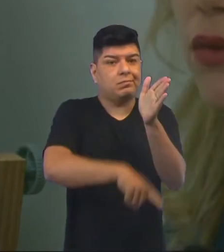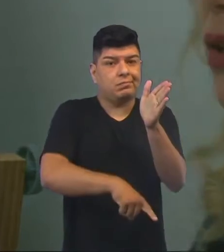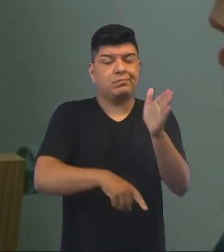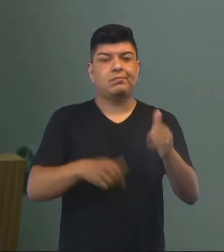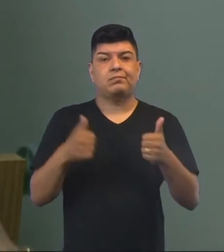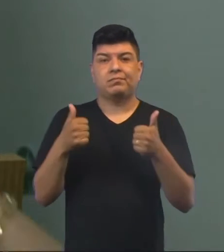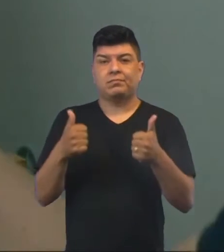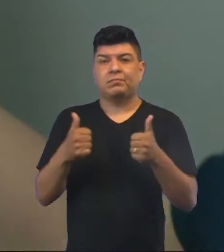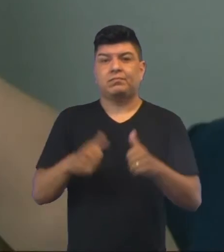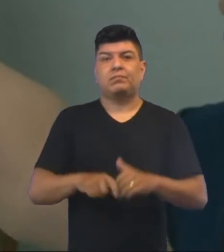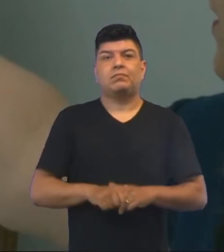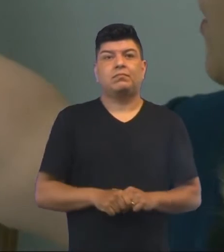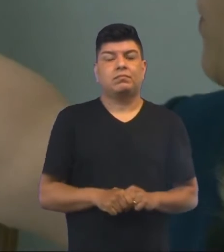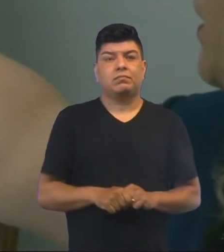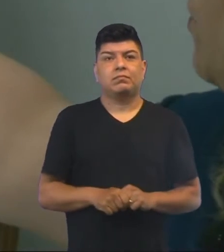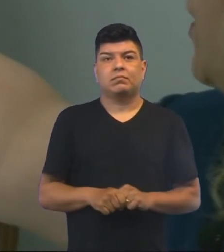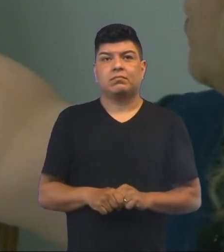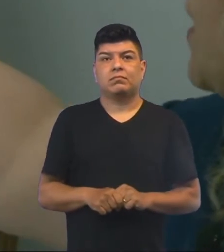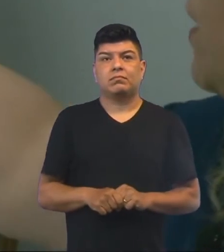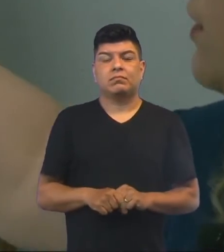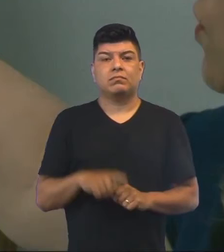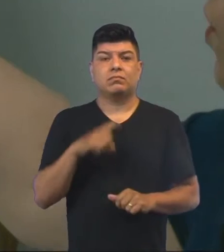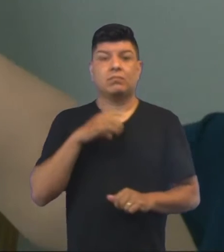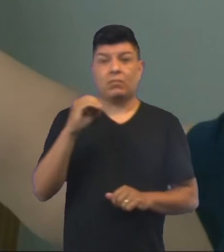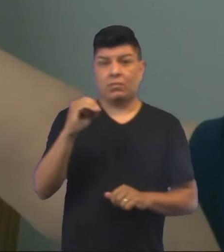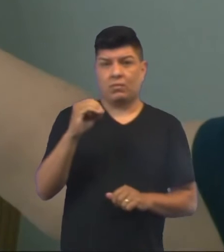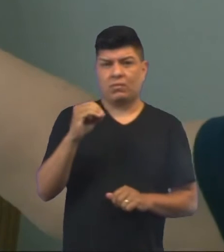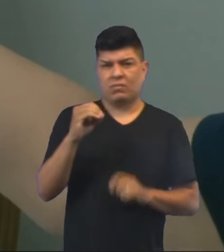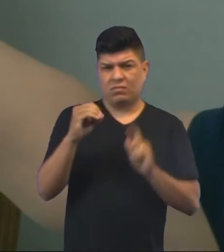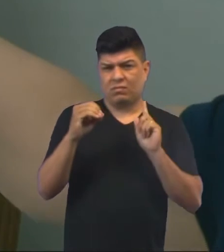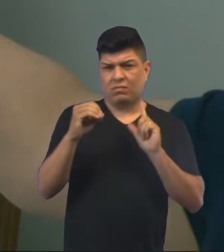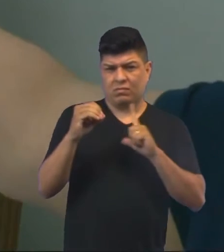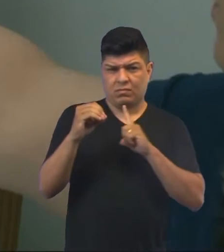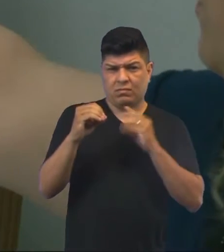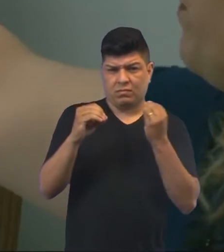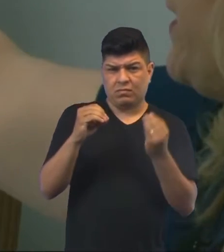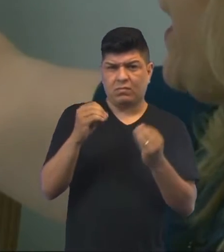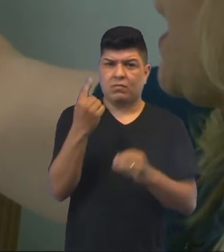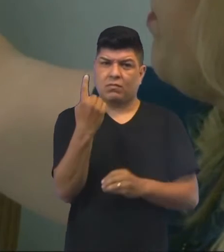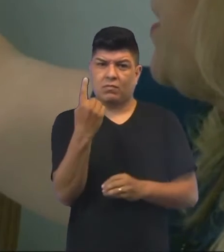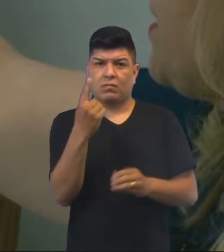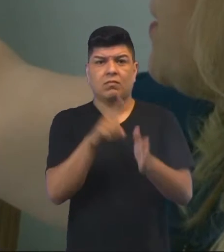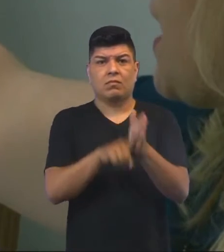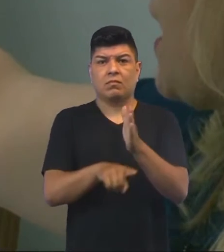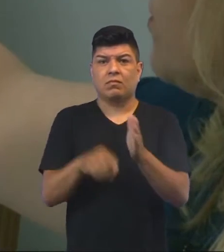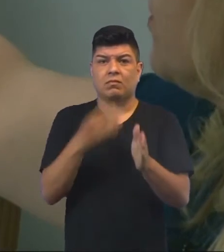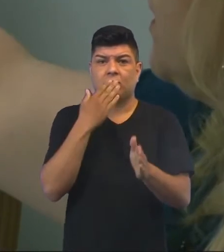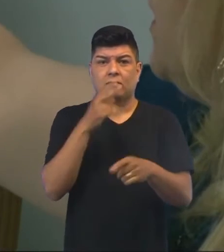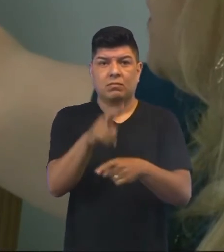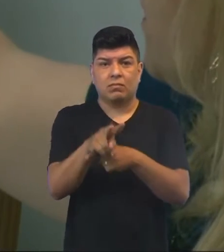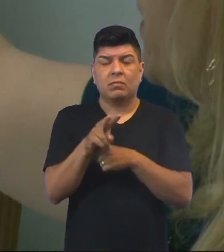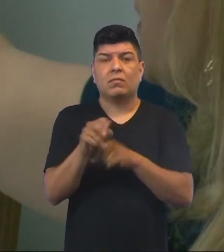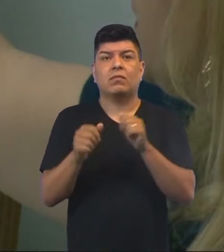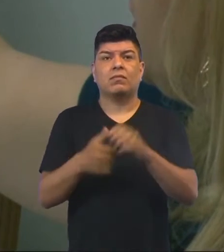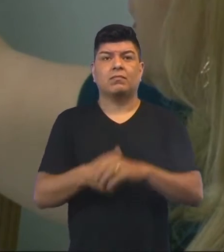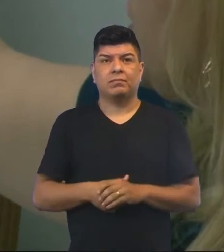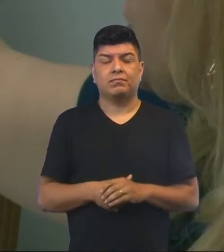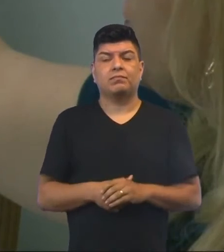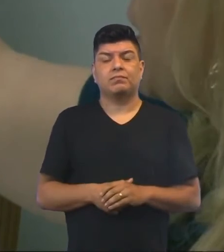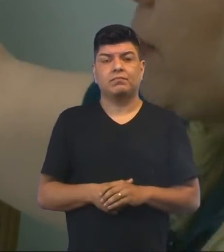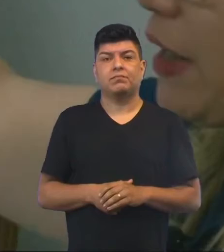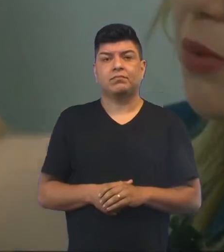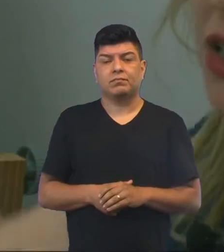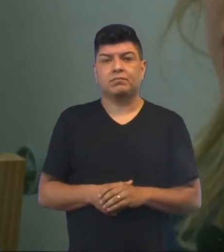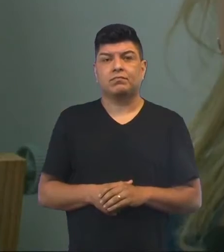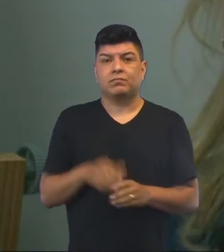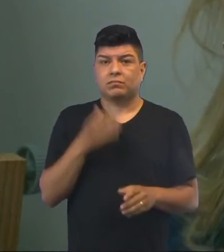subtraindo certo então aqui eu tenho dela tem como eu tirar um não eu vou pegar emprestado então aqui